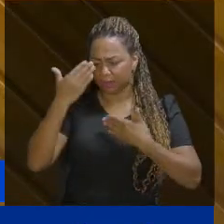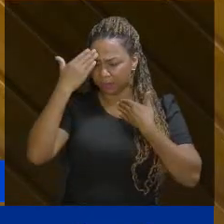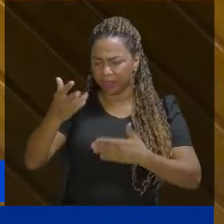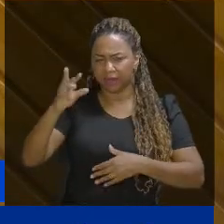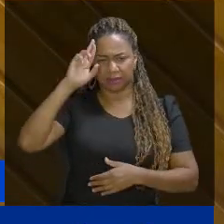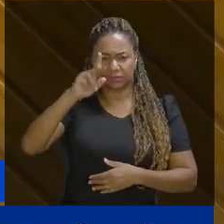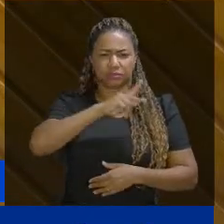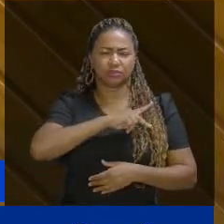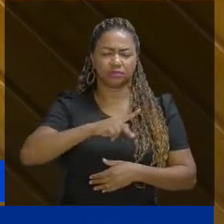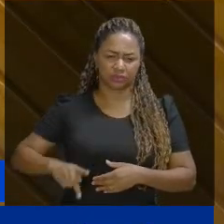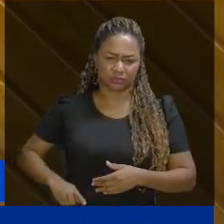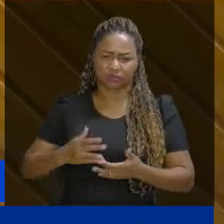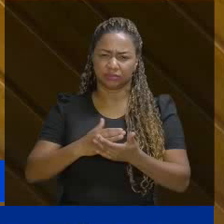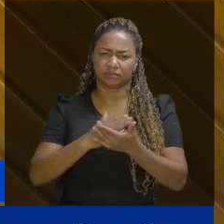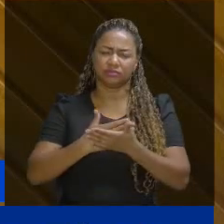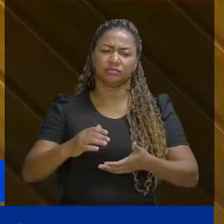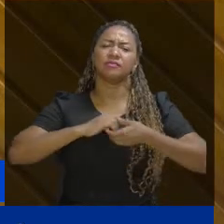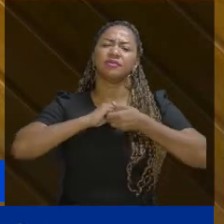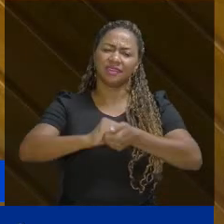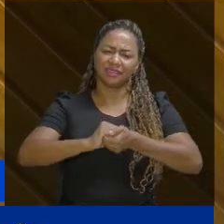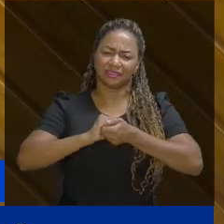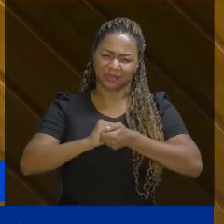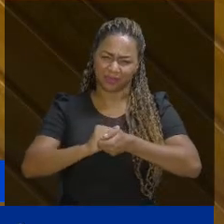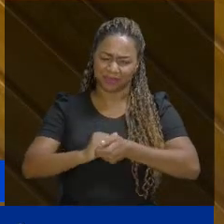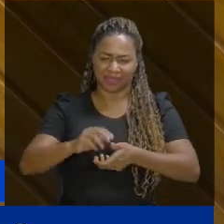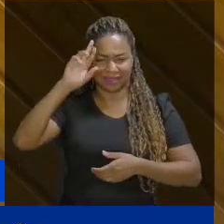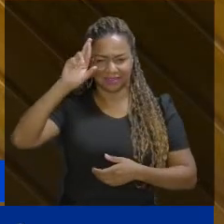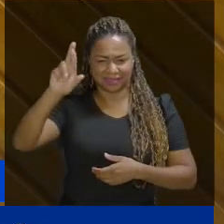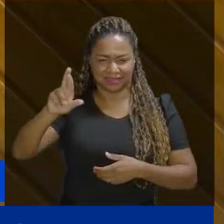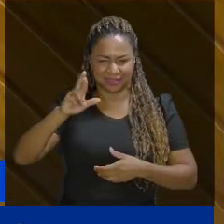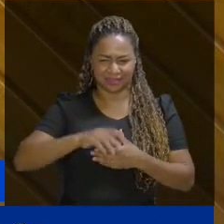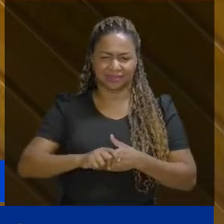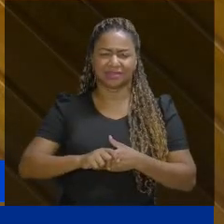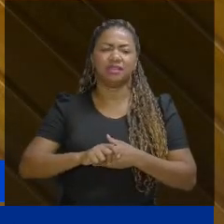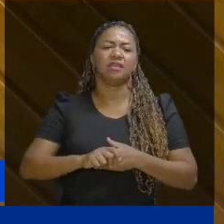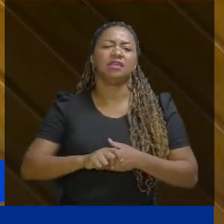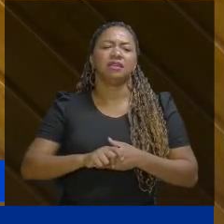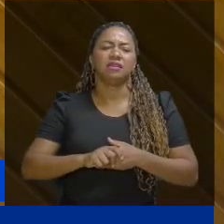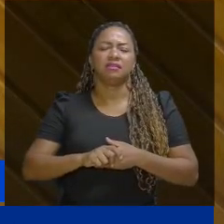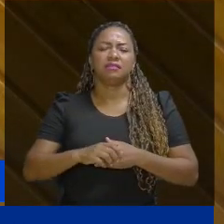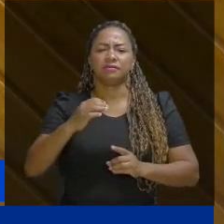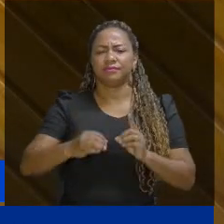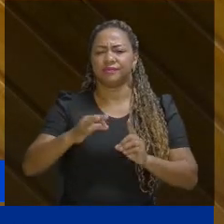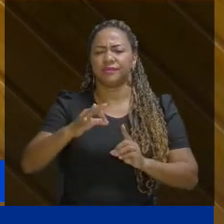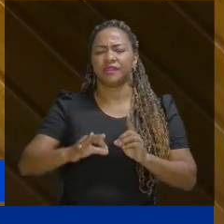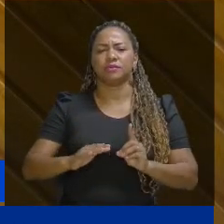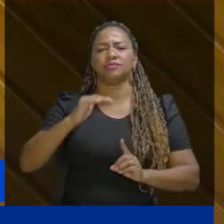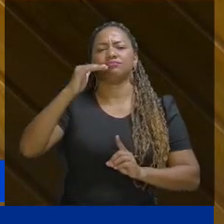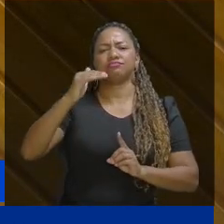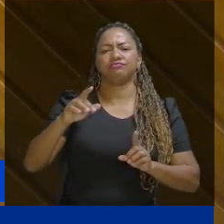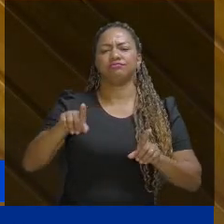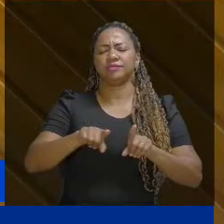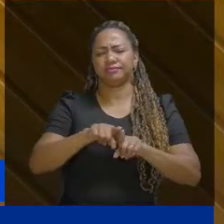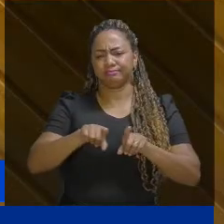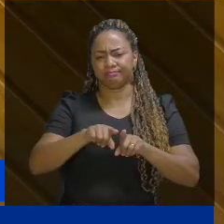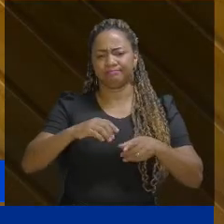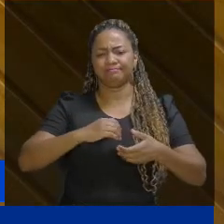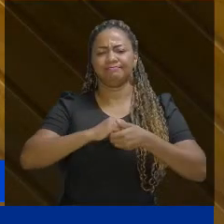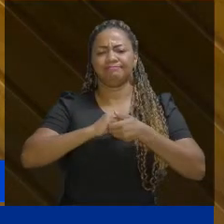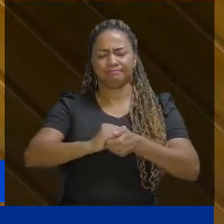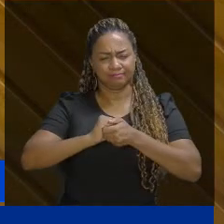senhor presidente. Inicialmente, eu cumprimento Vossa Excelência, desembargador Carlos Storck, cumprimento